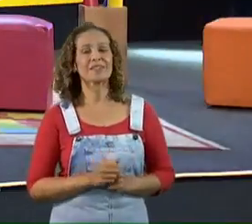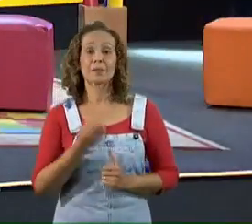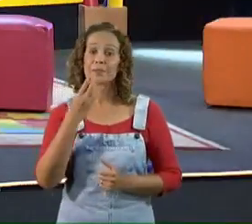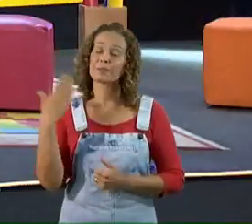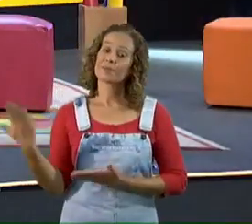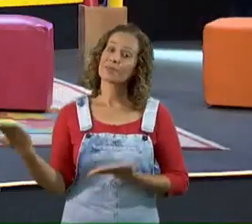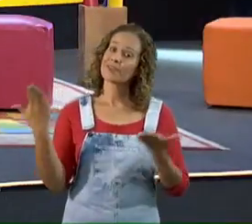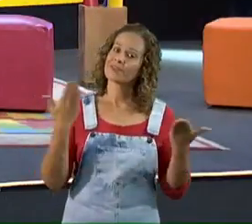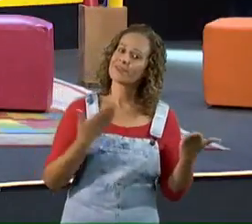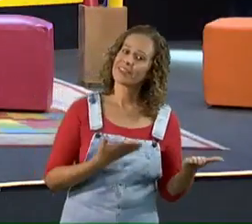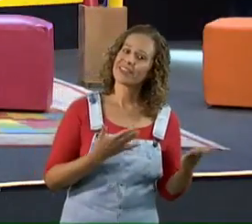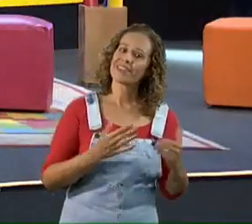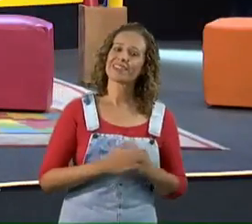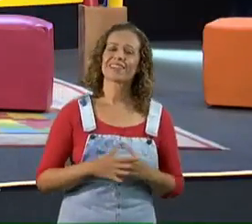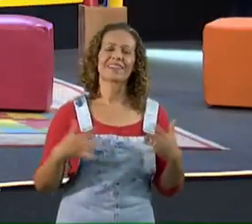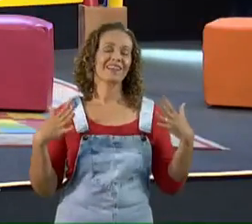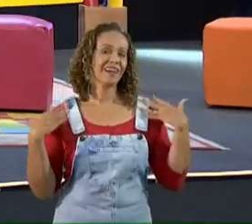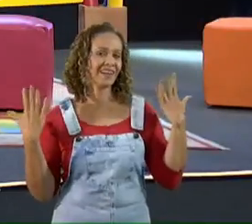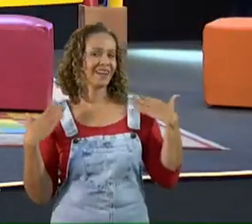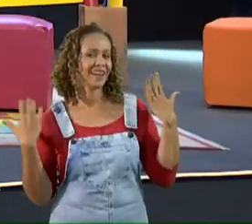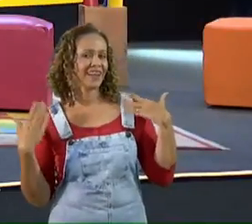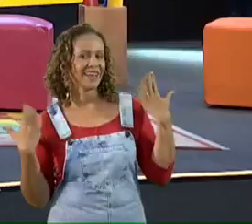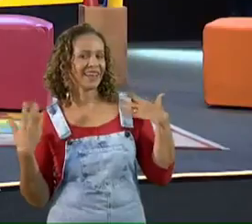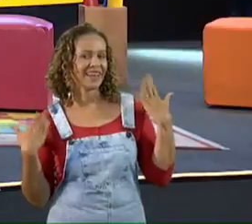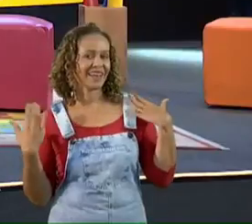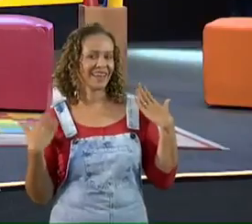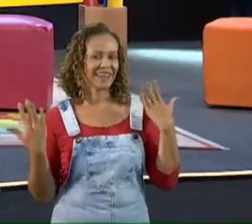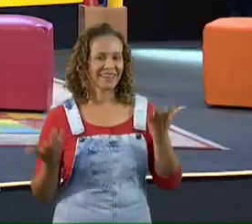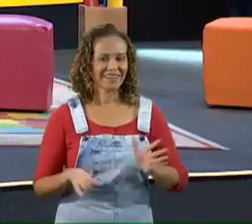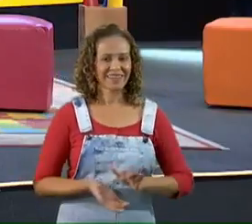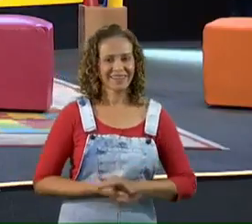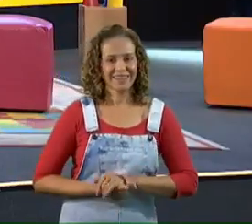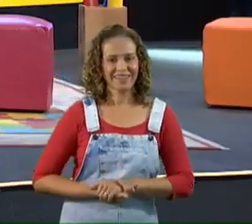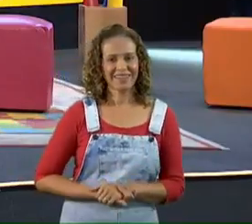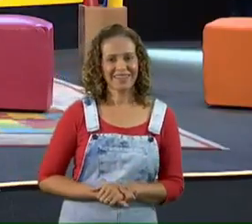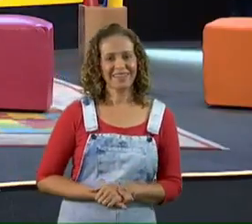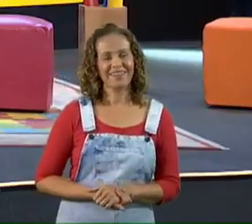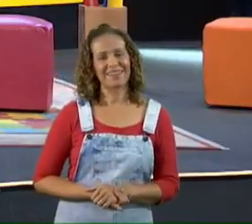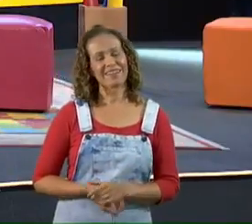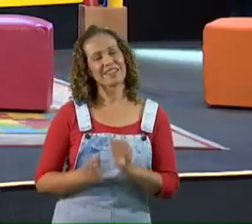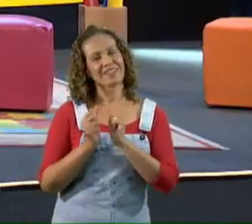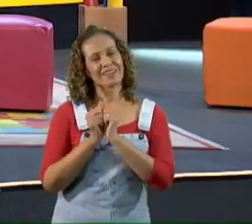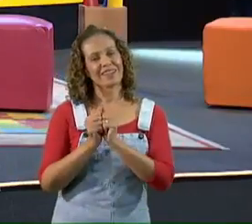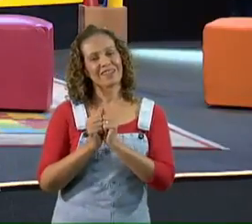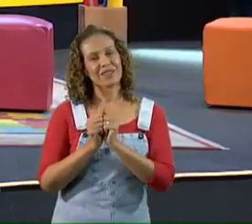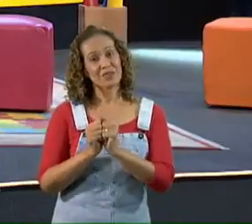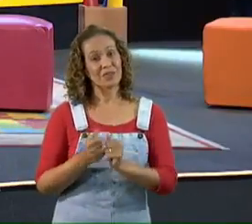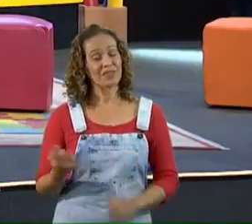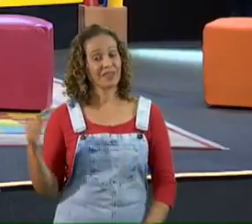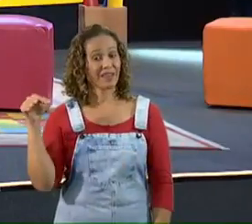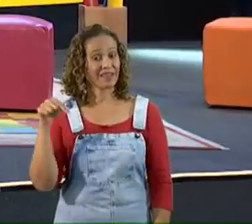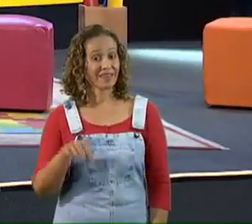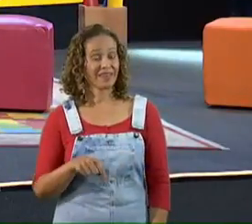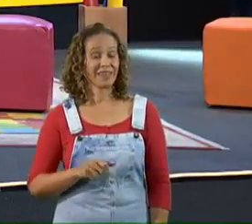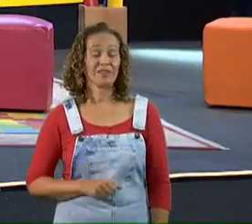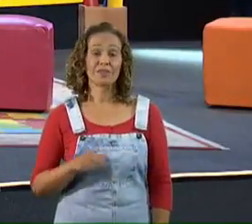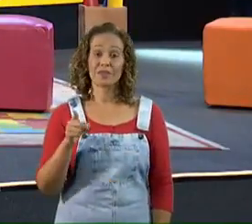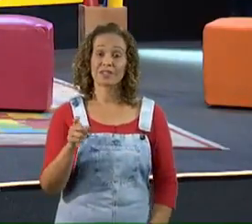tia Marcele. Que alegria, conheci o pezinho sim. Que alegria ter você conosco aqui. Você e